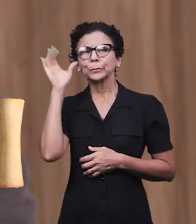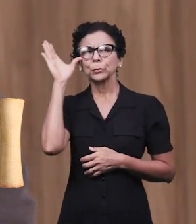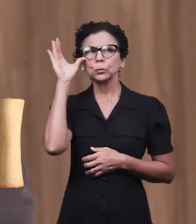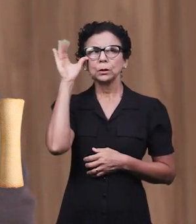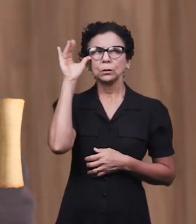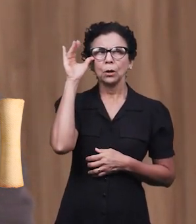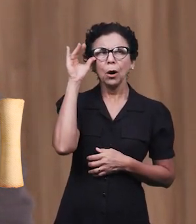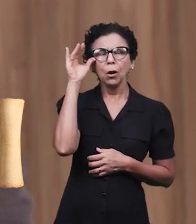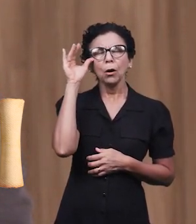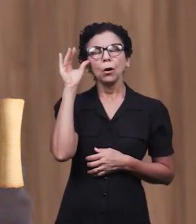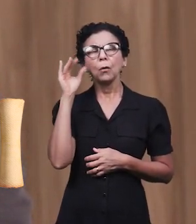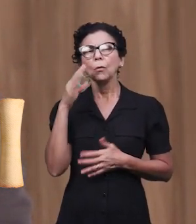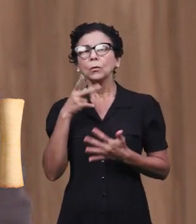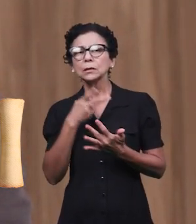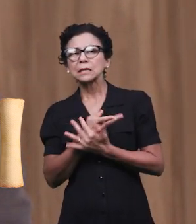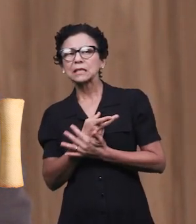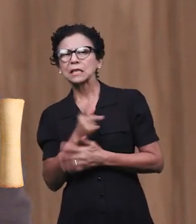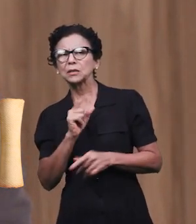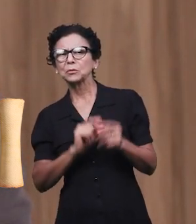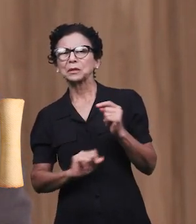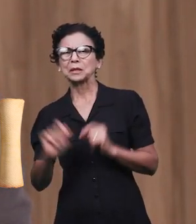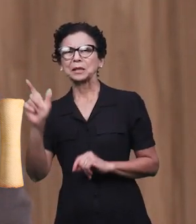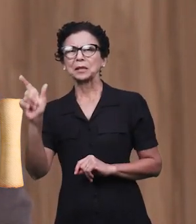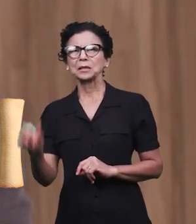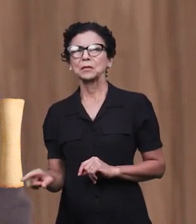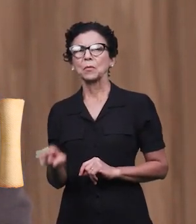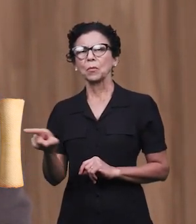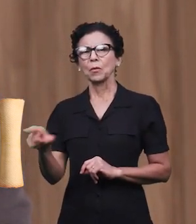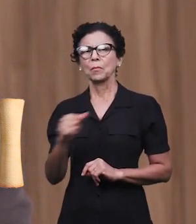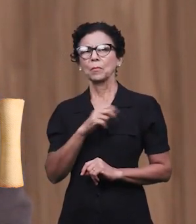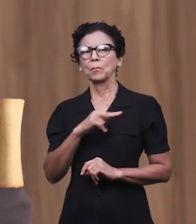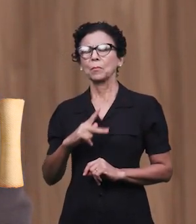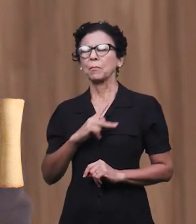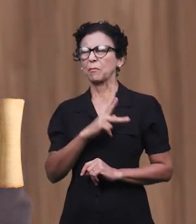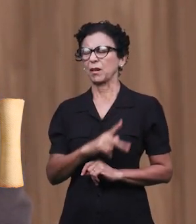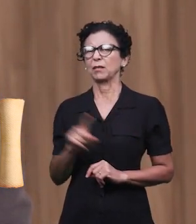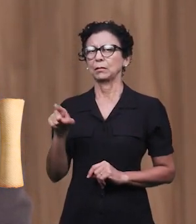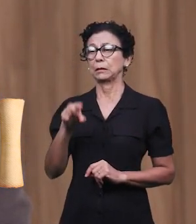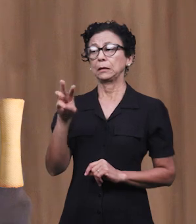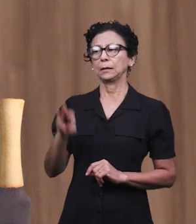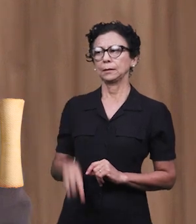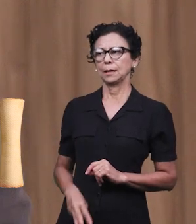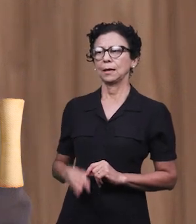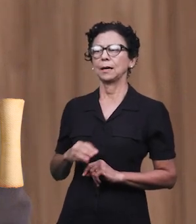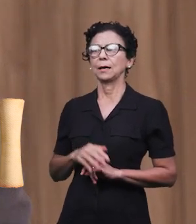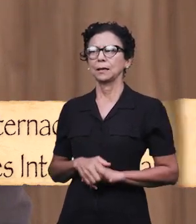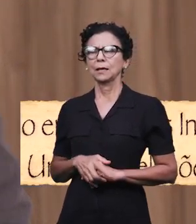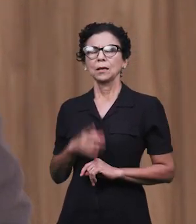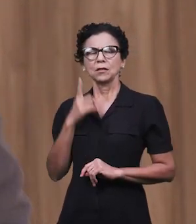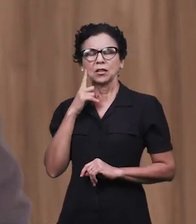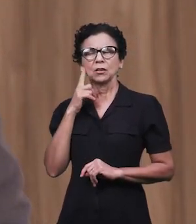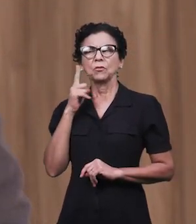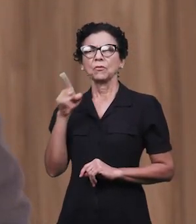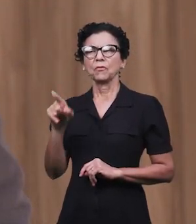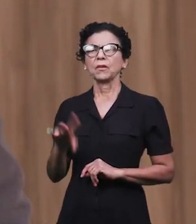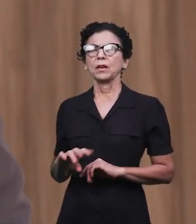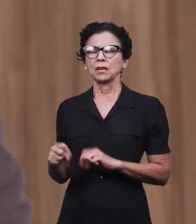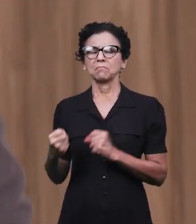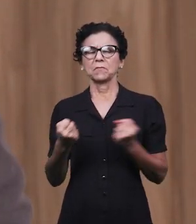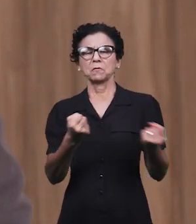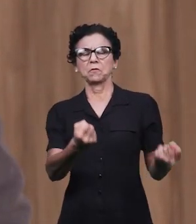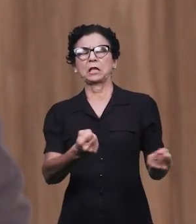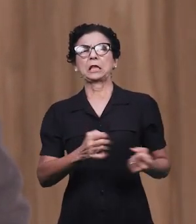Agripa estava motivado a ouvir as palavras, a defesa de Paulo. E estamos aqui falando que